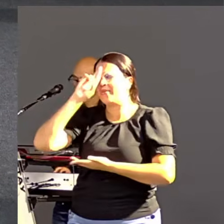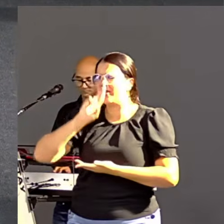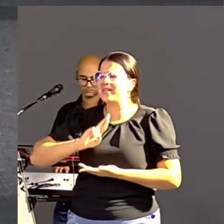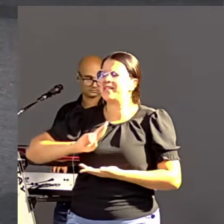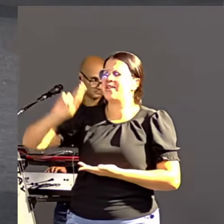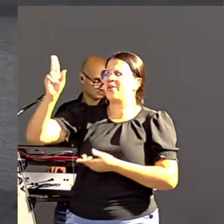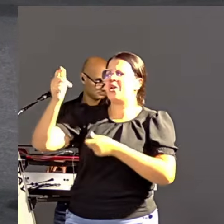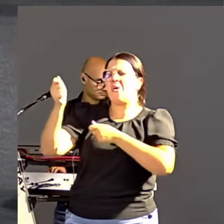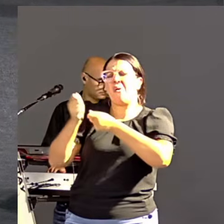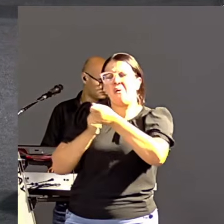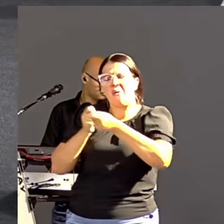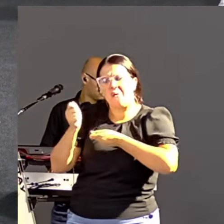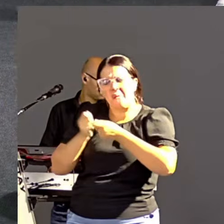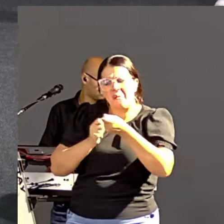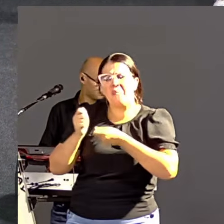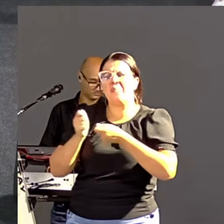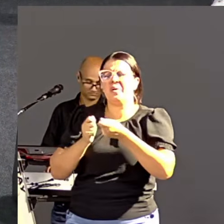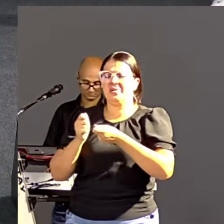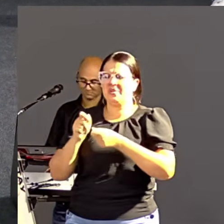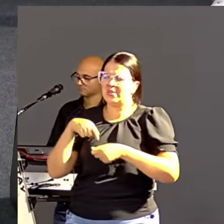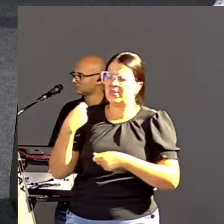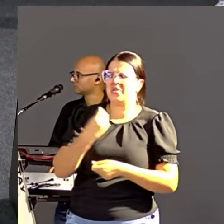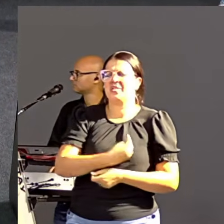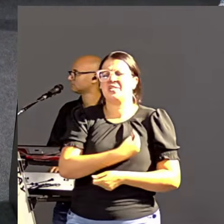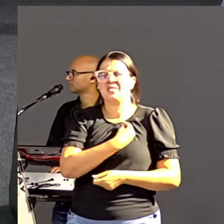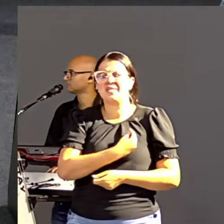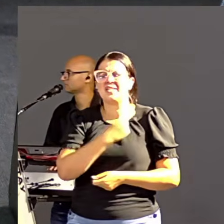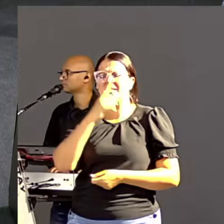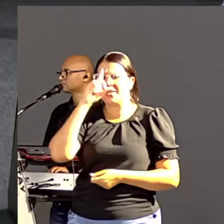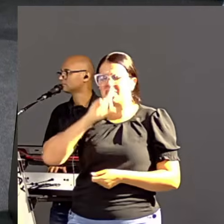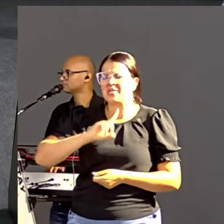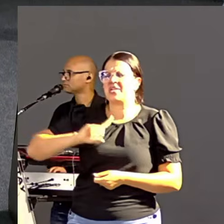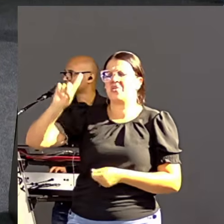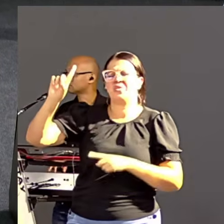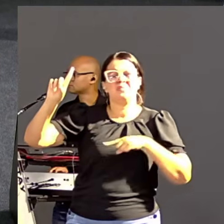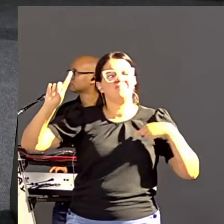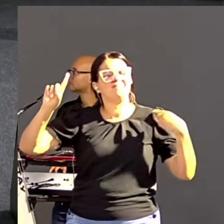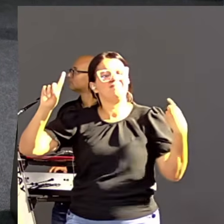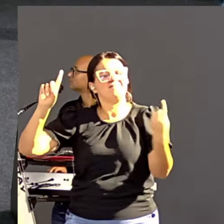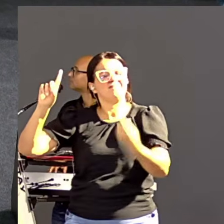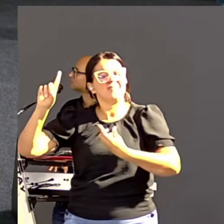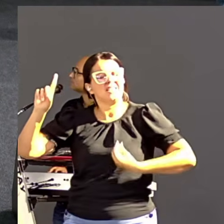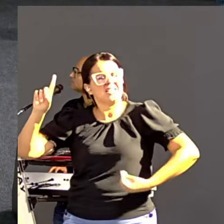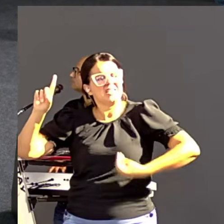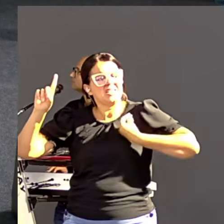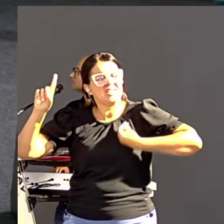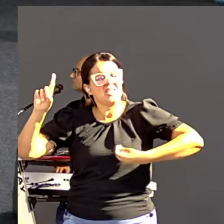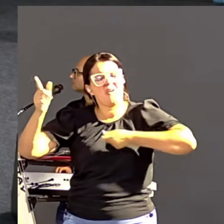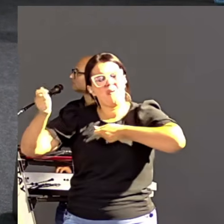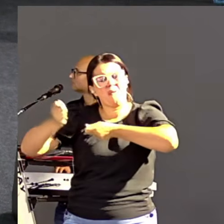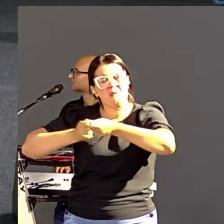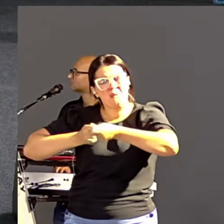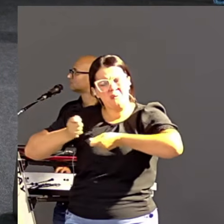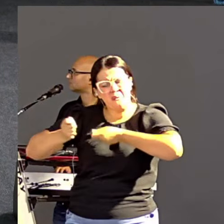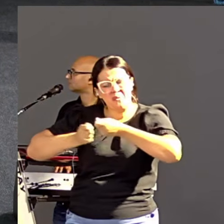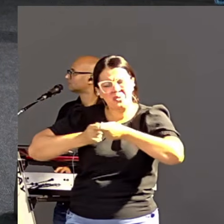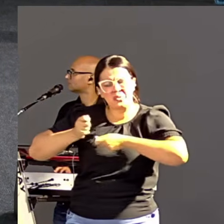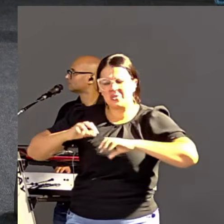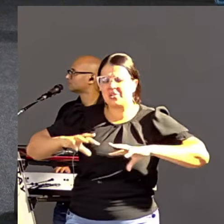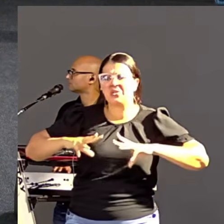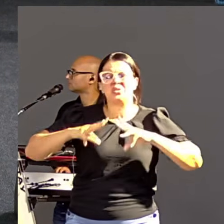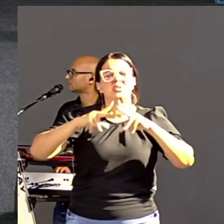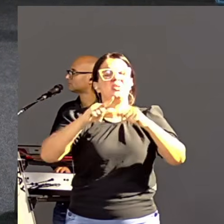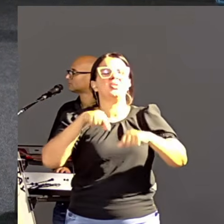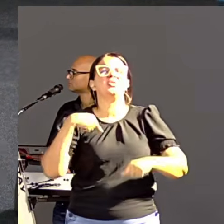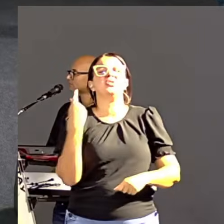o comando. O Senhor tem sobre a nossa vida o comando e o controle.